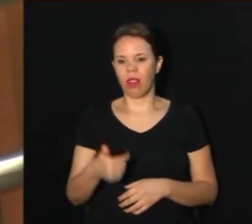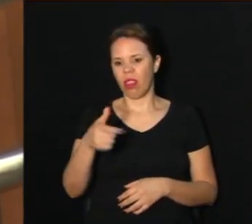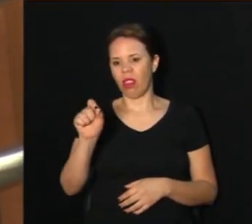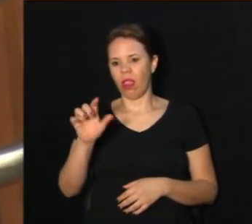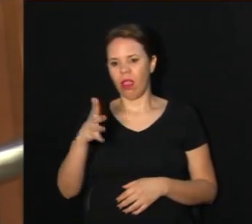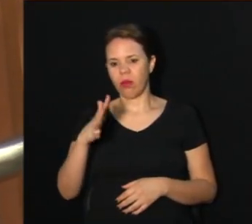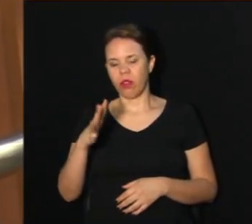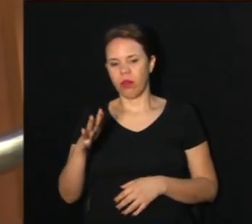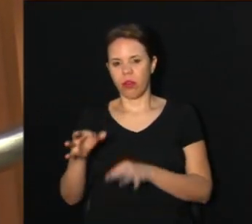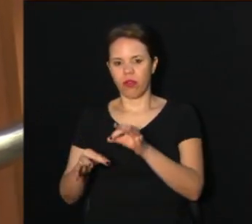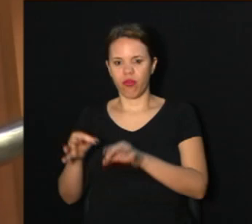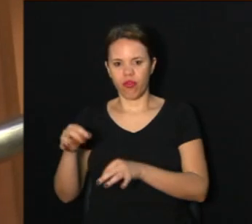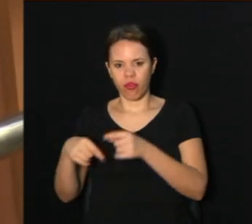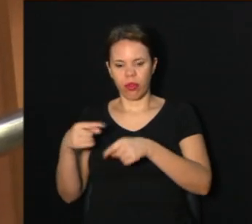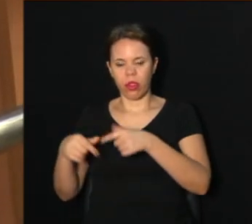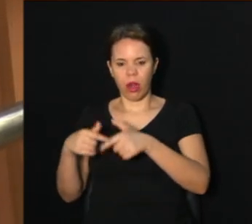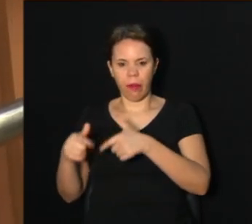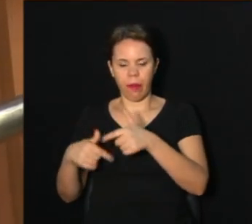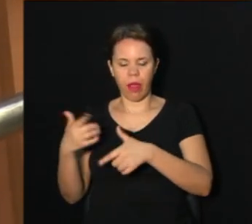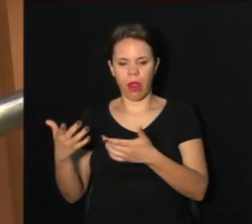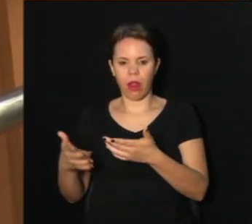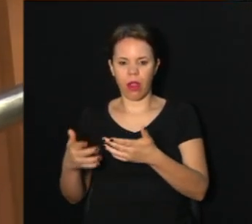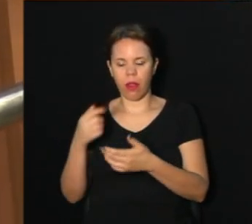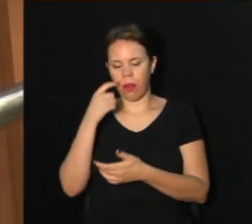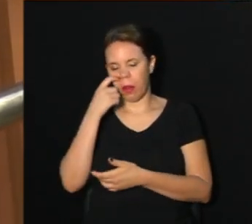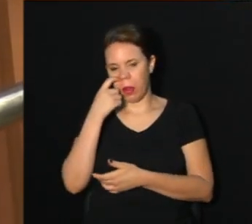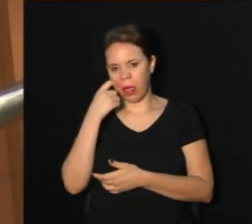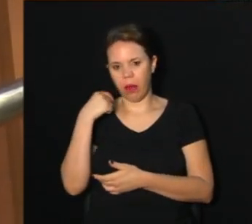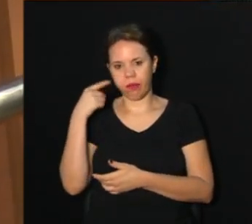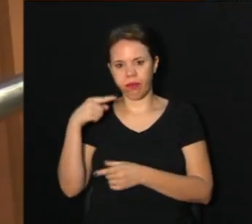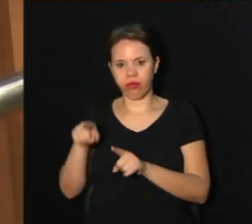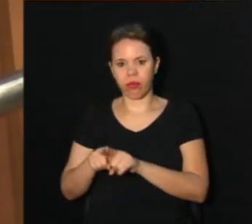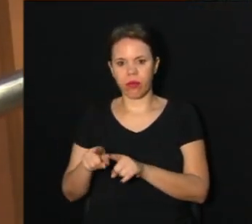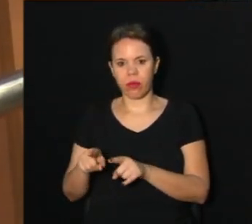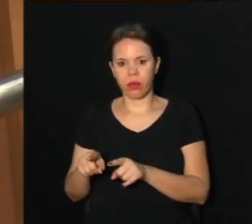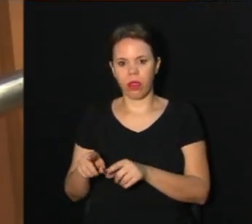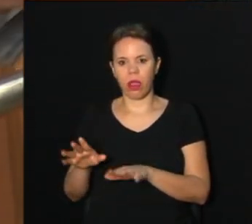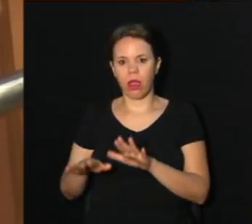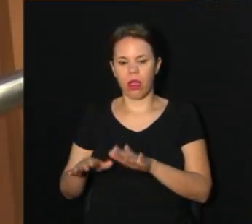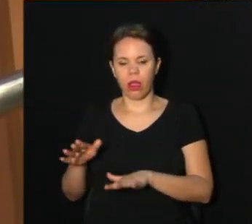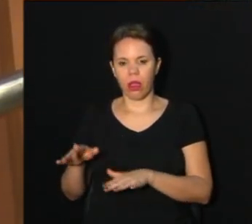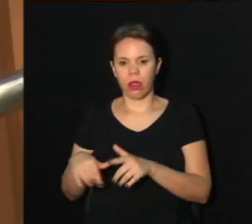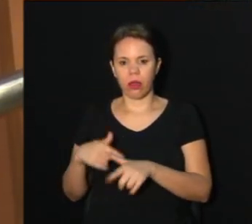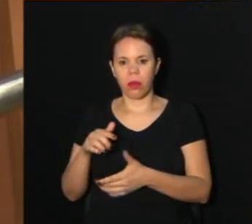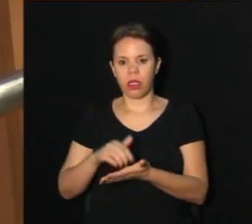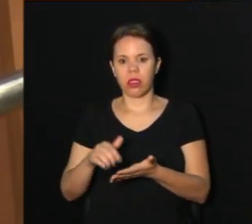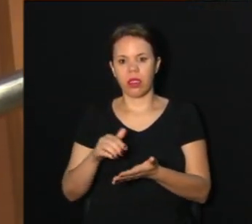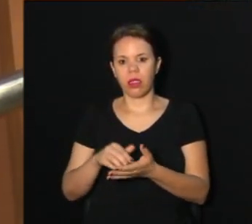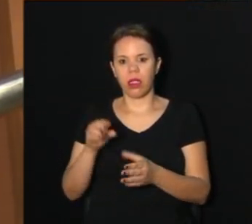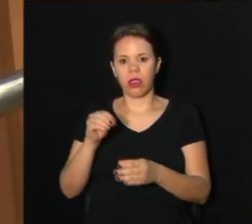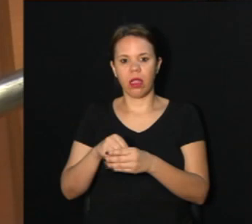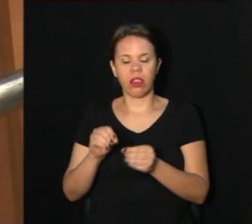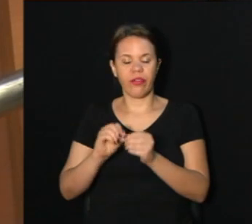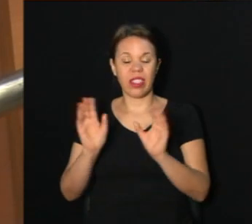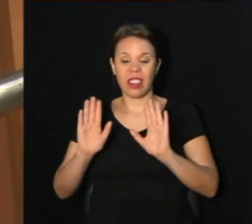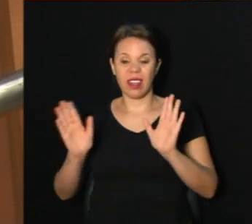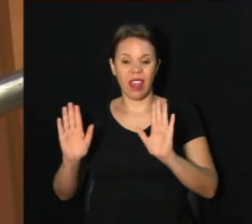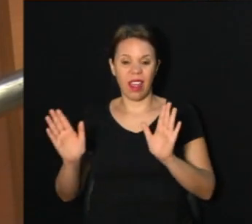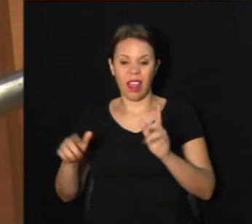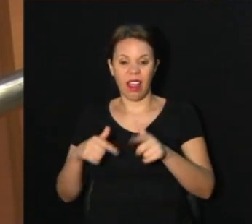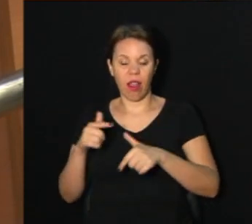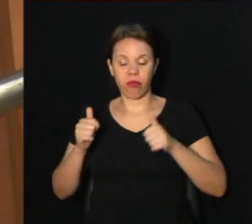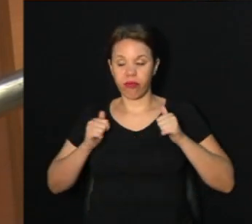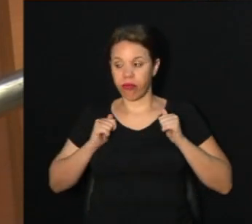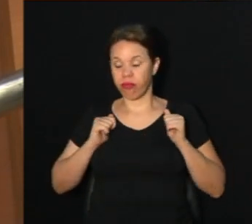justiça. Grande parte deles estão até pendurados em secretarias, sem ter muito o que fazer.